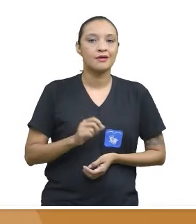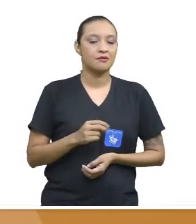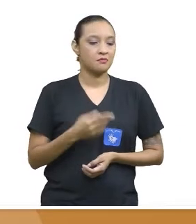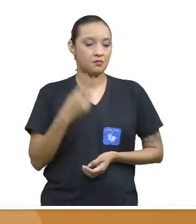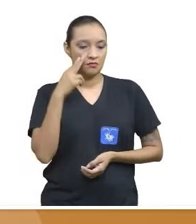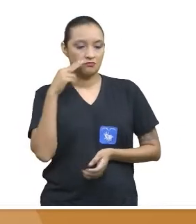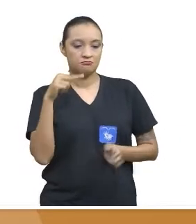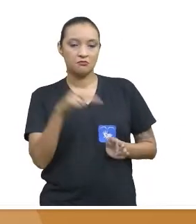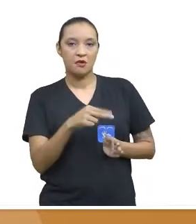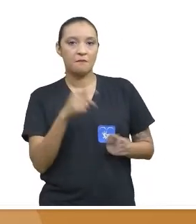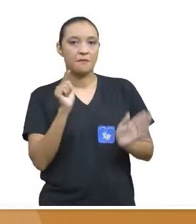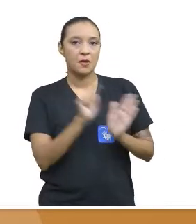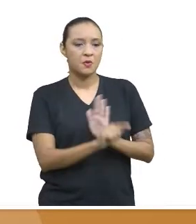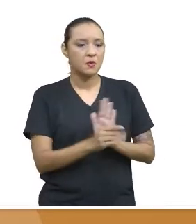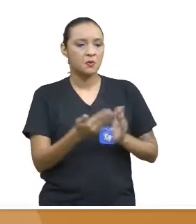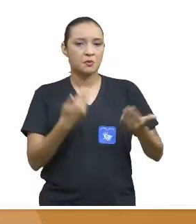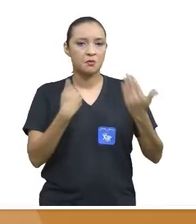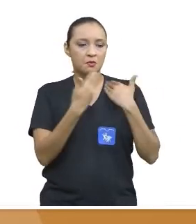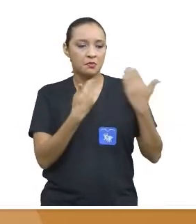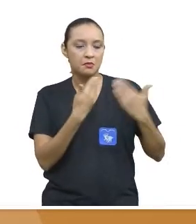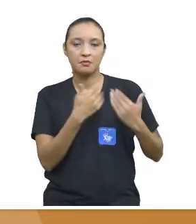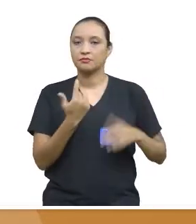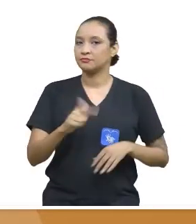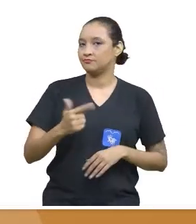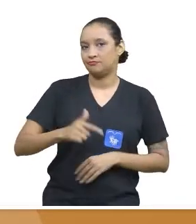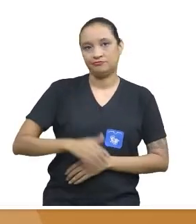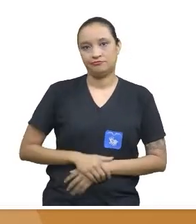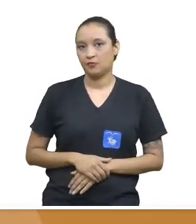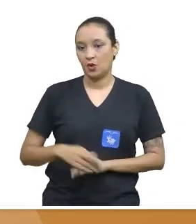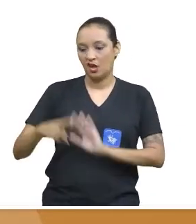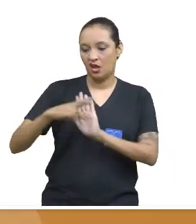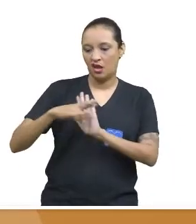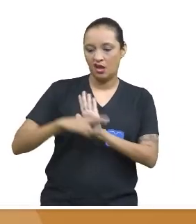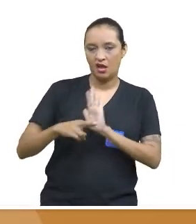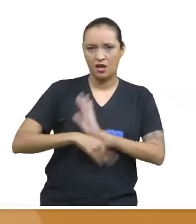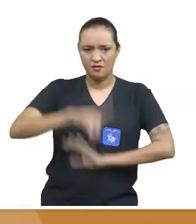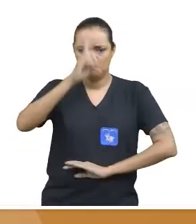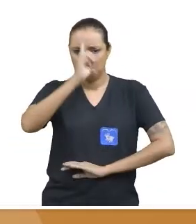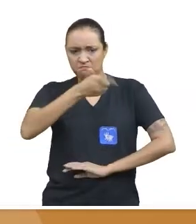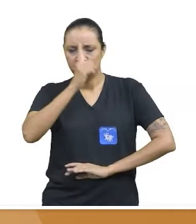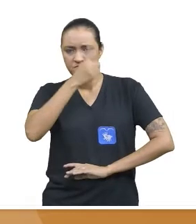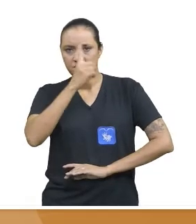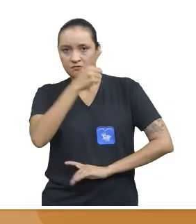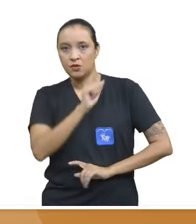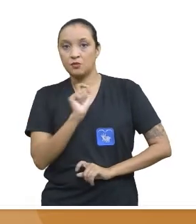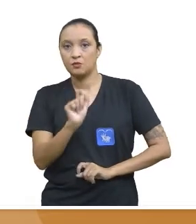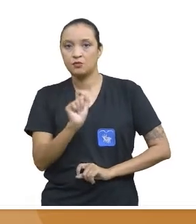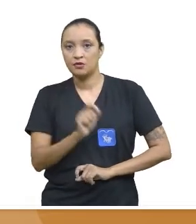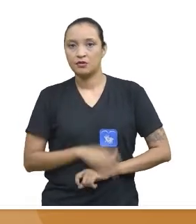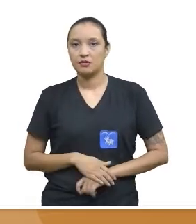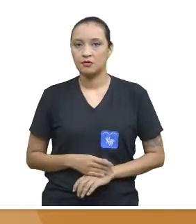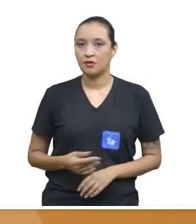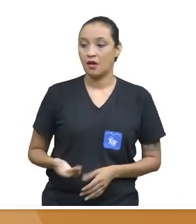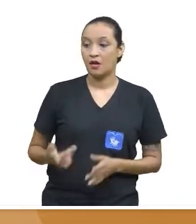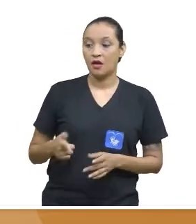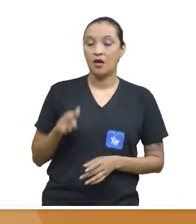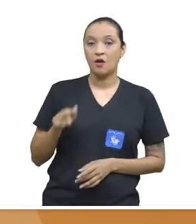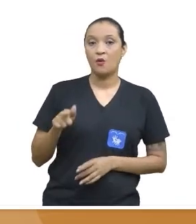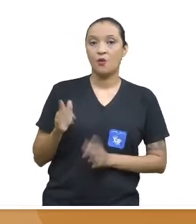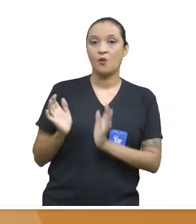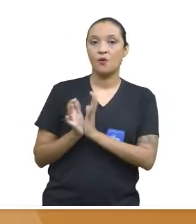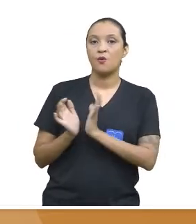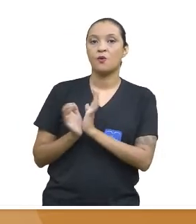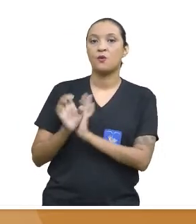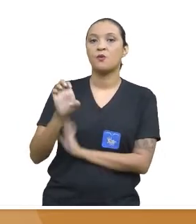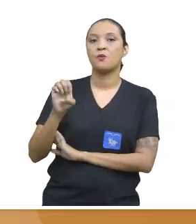si. Esses decretos autoritários aumentavam enormemente o poder do executivo. Quem